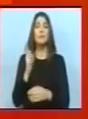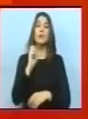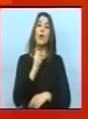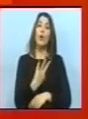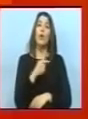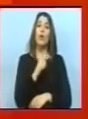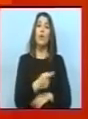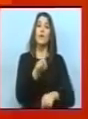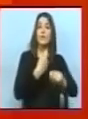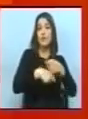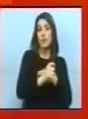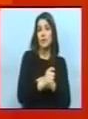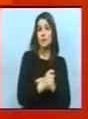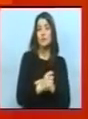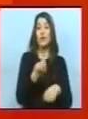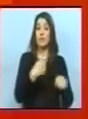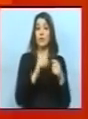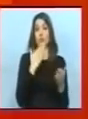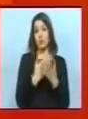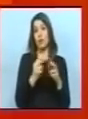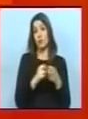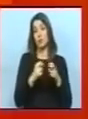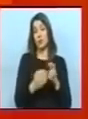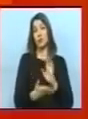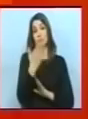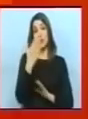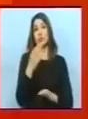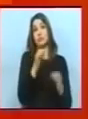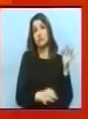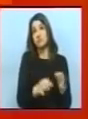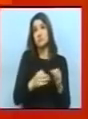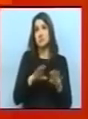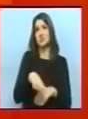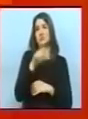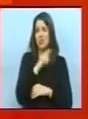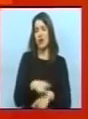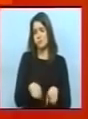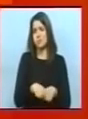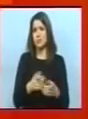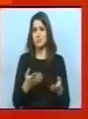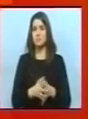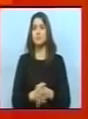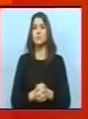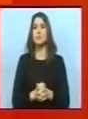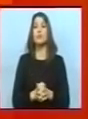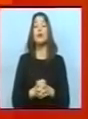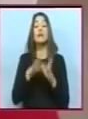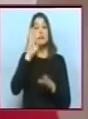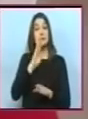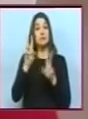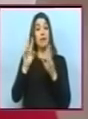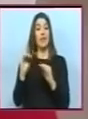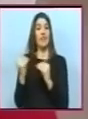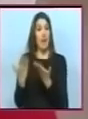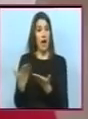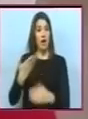da própria venda. A venda traz mais problemas do ponto de vista jurídico, mas também é possível. Agora, se for pela doação, que é o mais